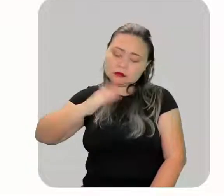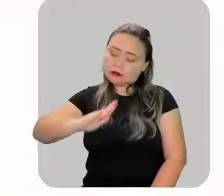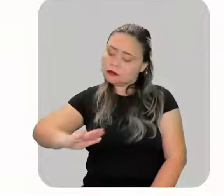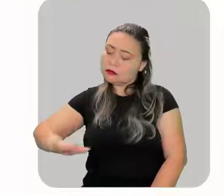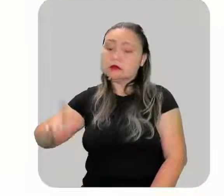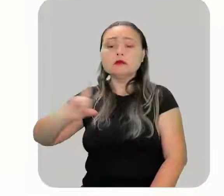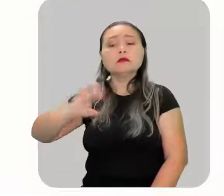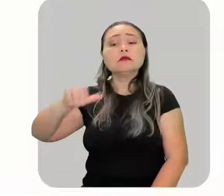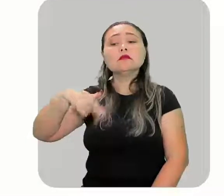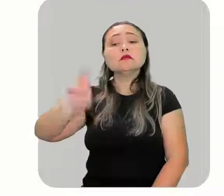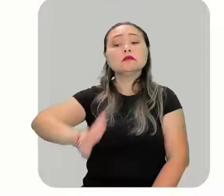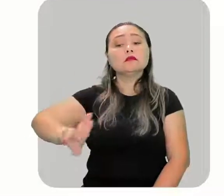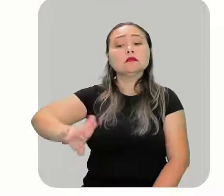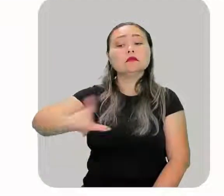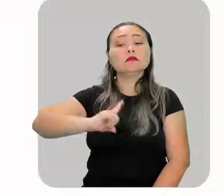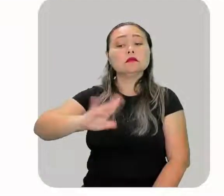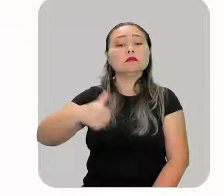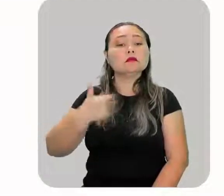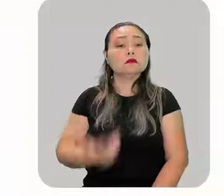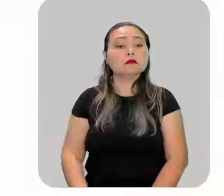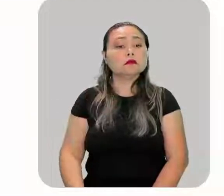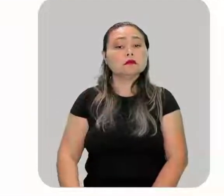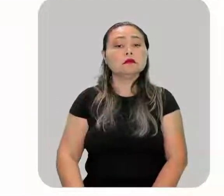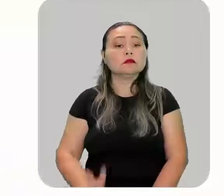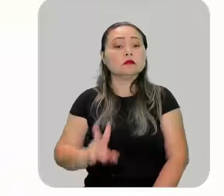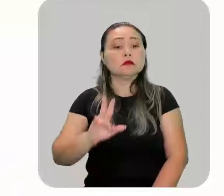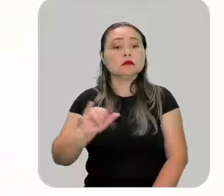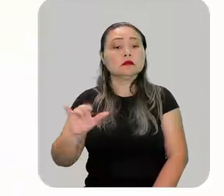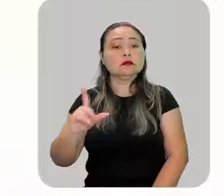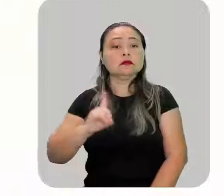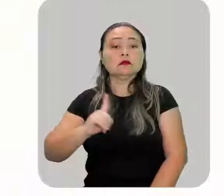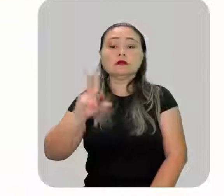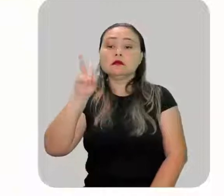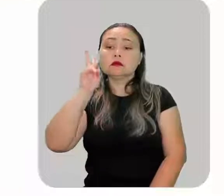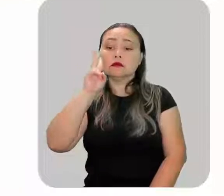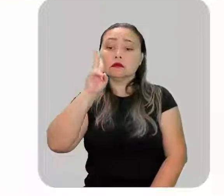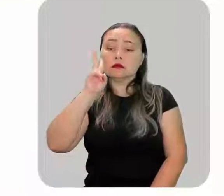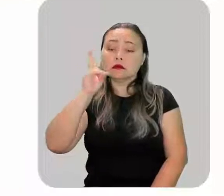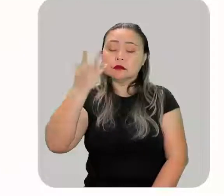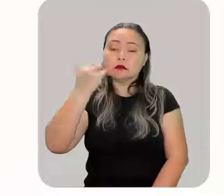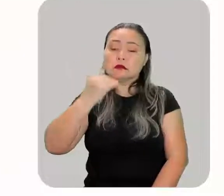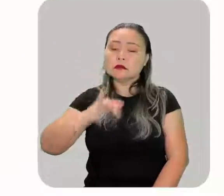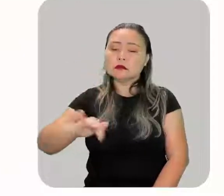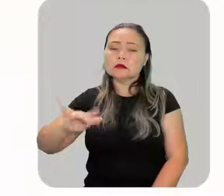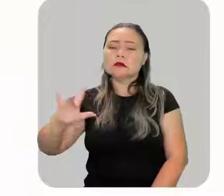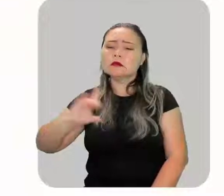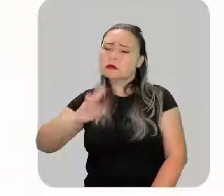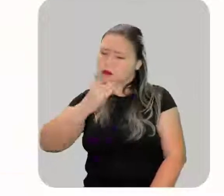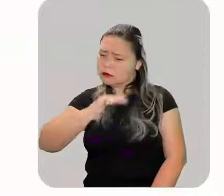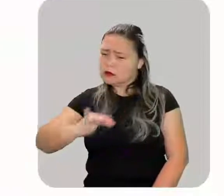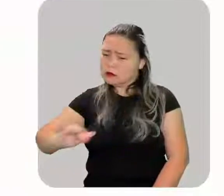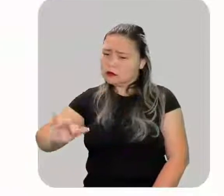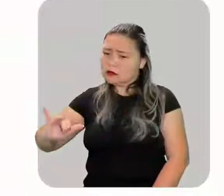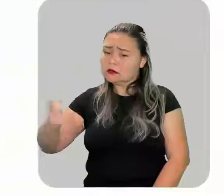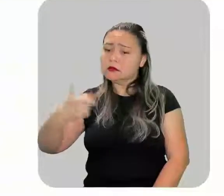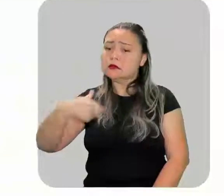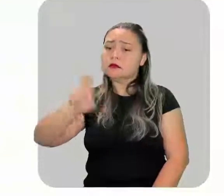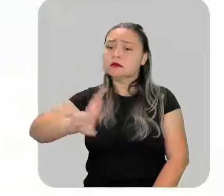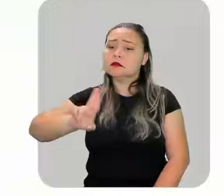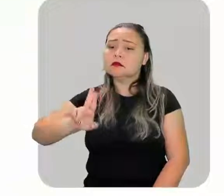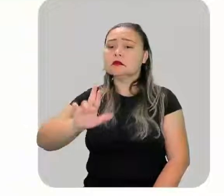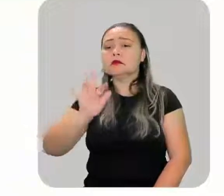gente usa isso, né, gente? Olha aqui, a gente vai lembrar vocês que desde lá que vocês eram pequenininhos, usavam